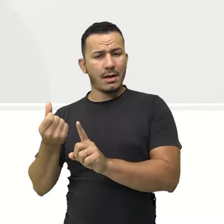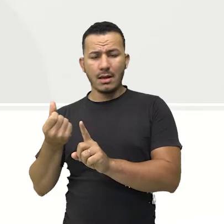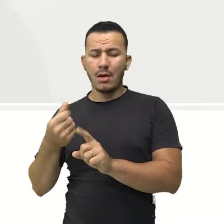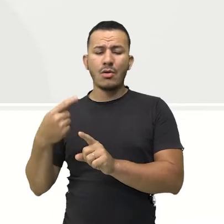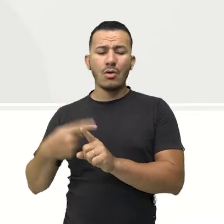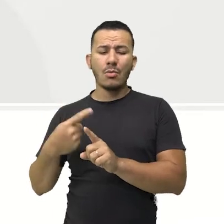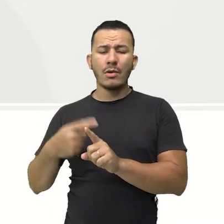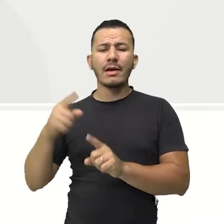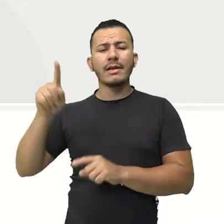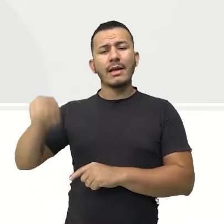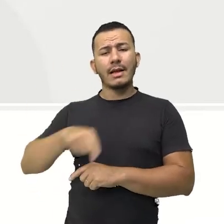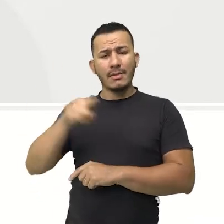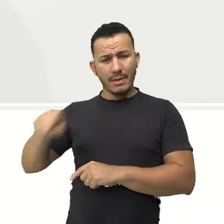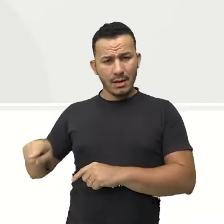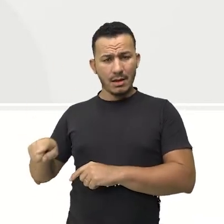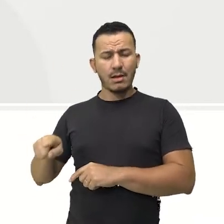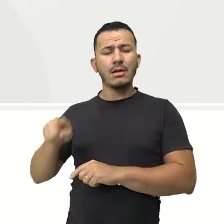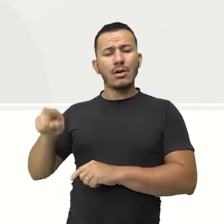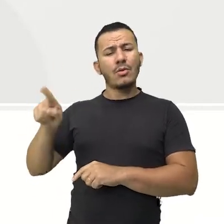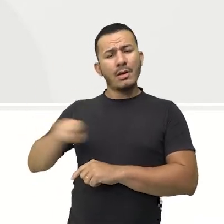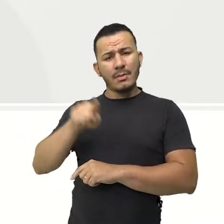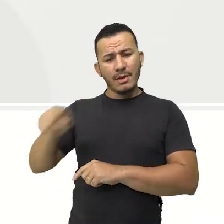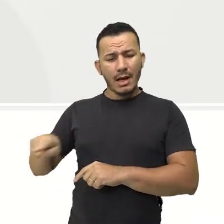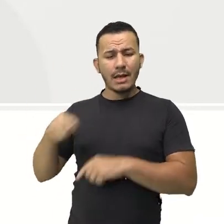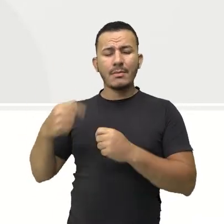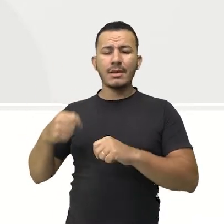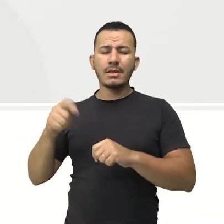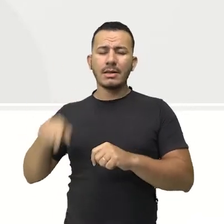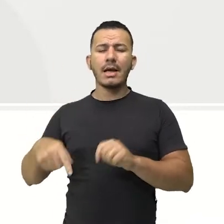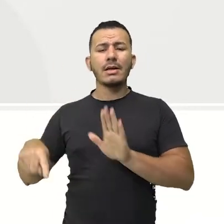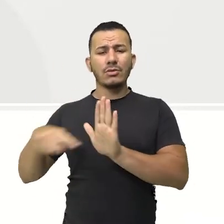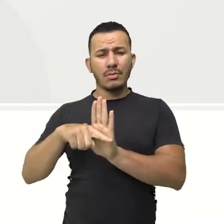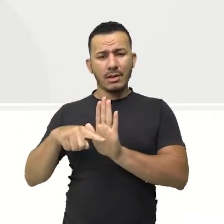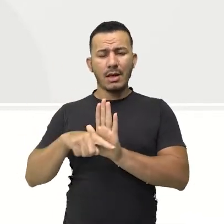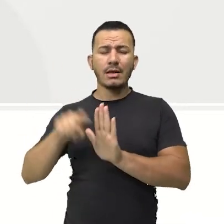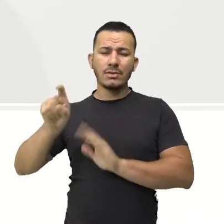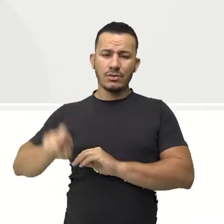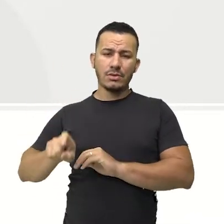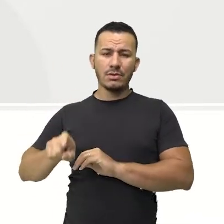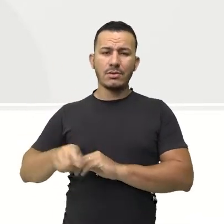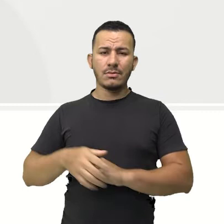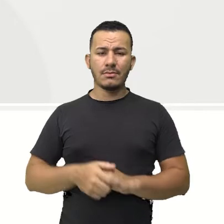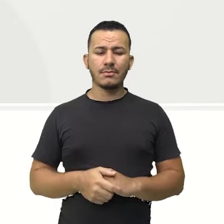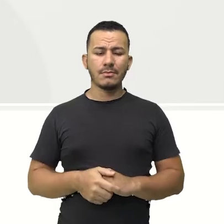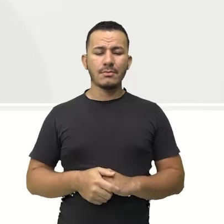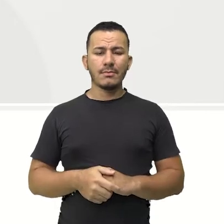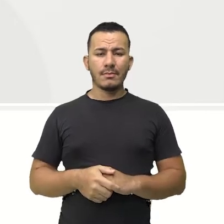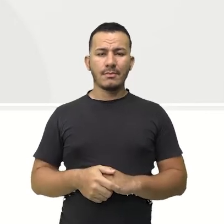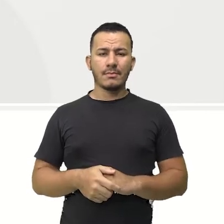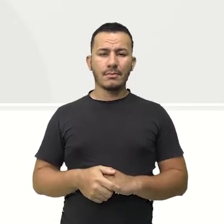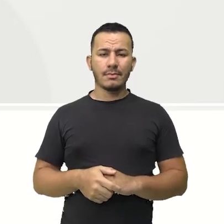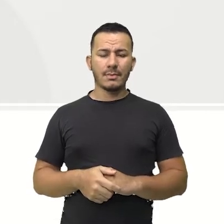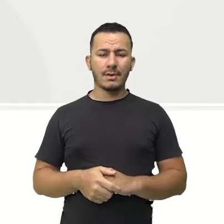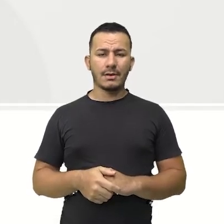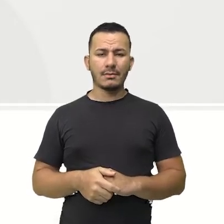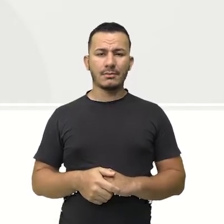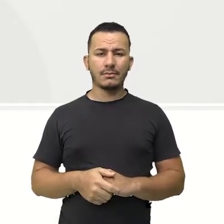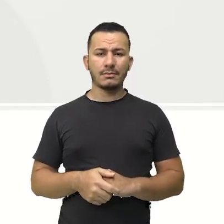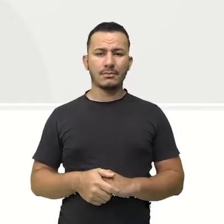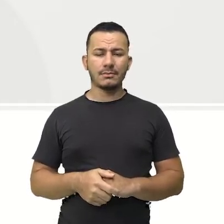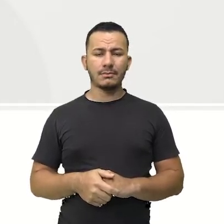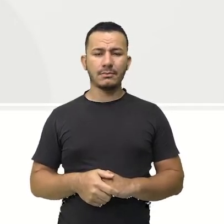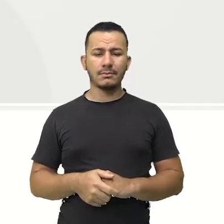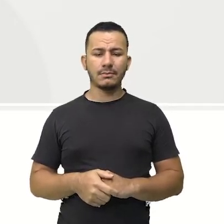ter que eliminar esse x. Para me eliminar esse x, eu tenho que subtrair x, tá certo? Subtrair x. Então, olha só como vai